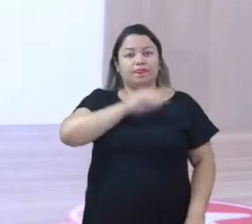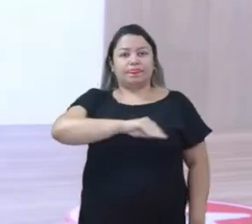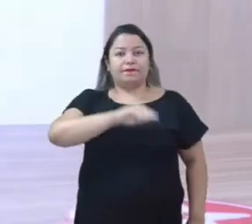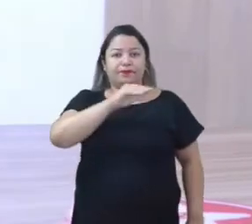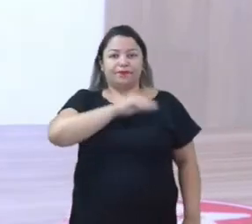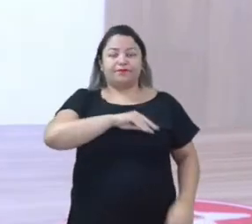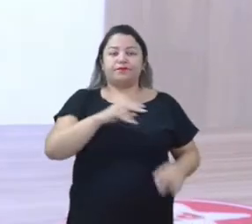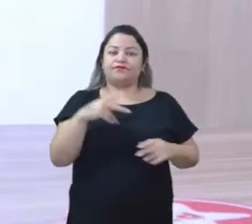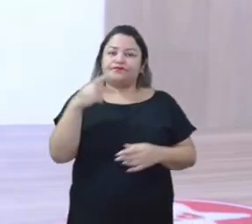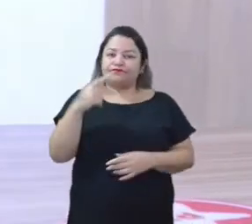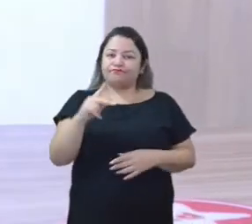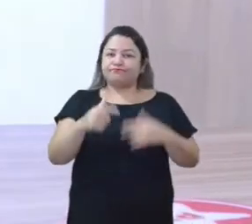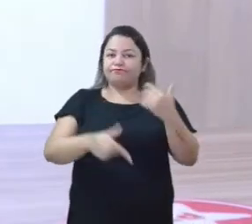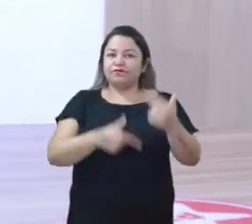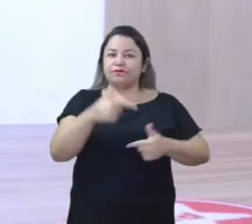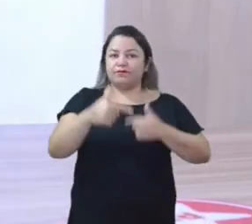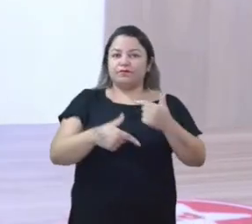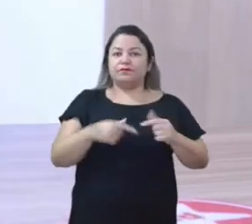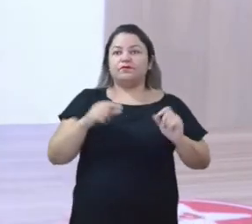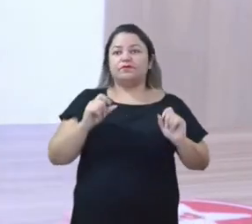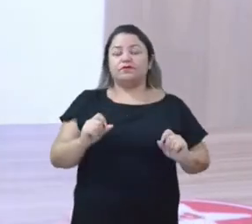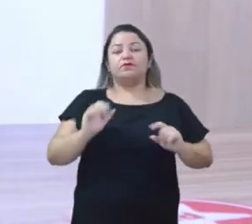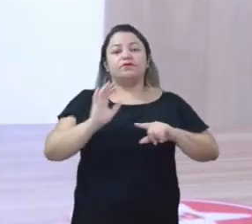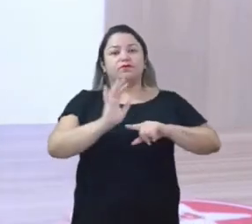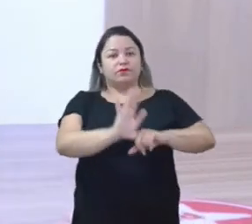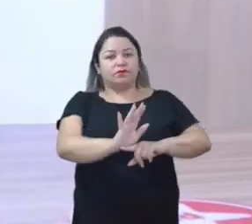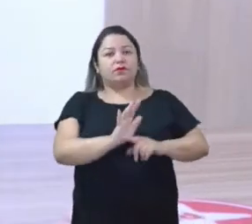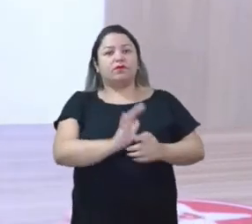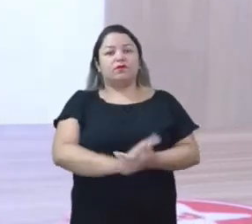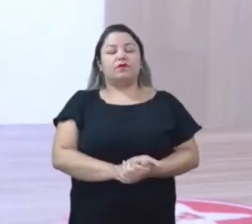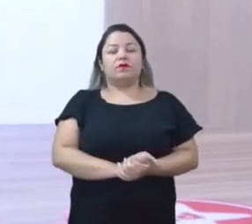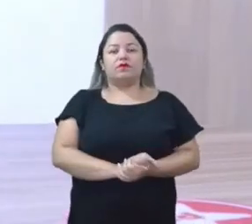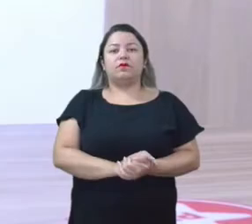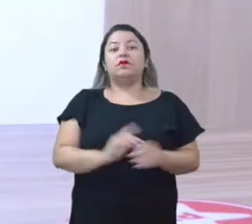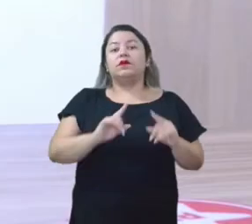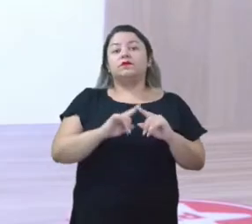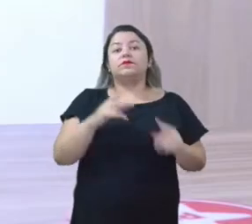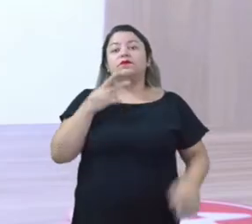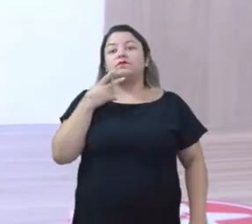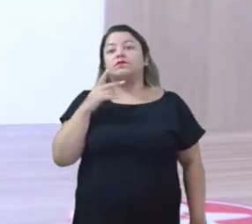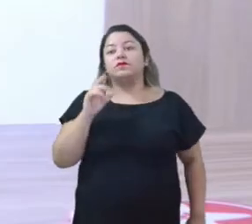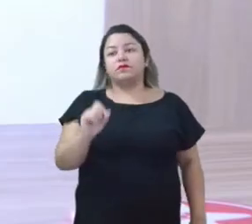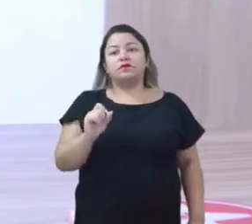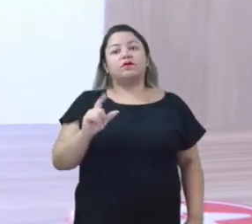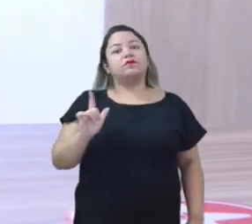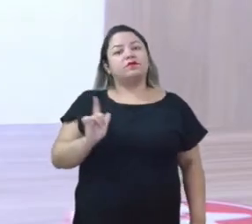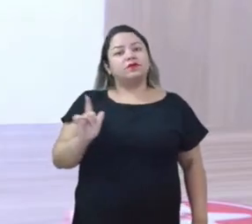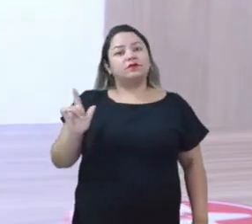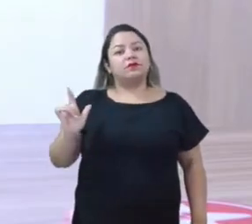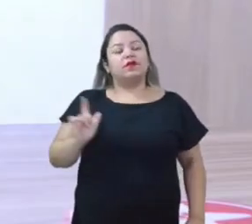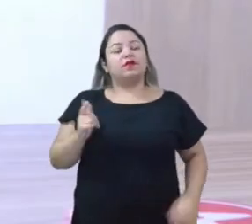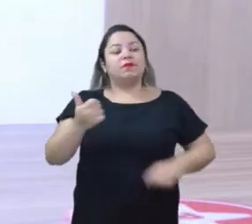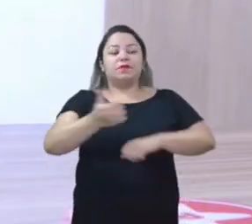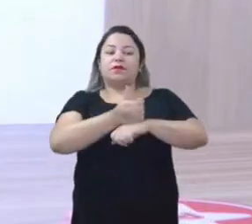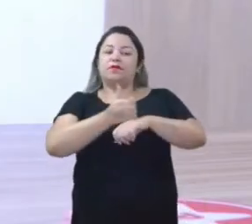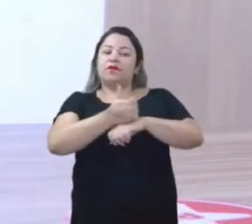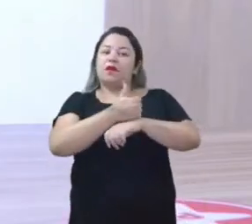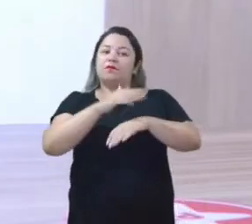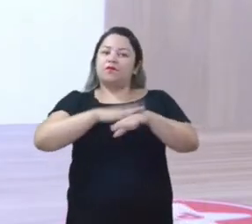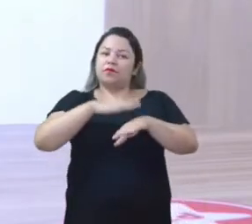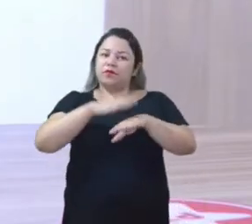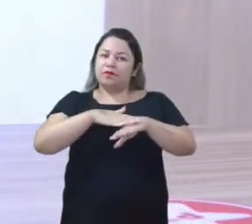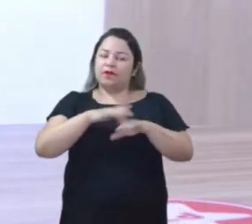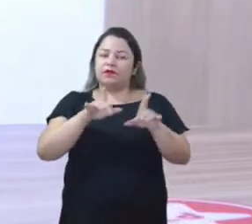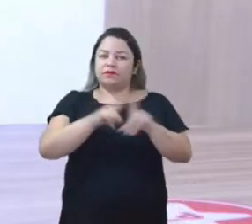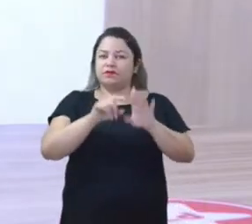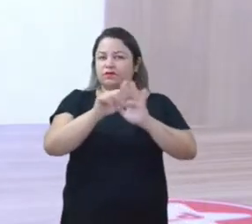para os seus trabalhadores, para os seus colaboradores. Mas para isso, você tem que melhorar cada vez mais